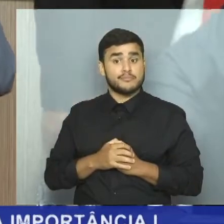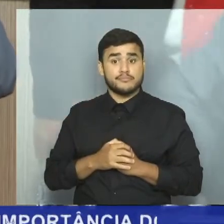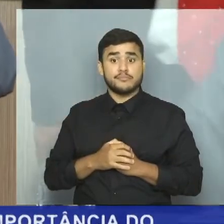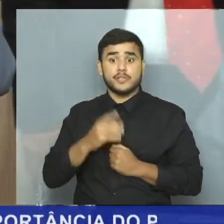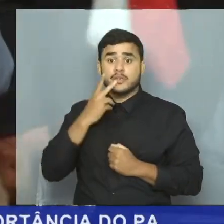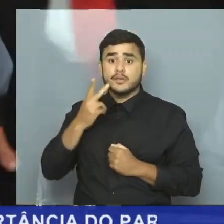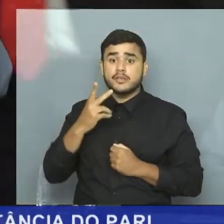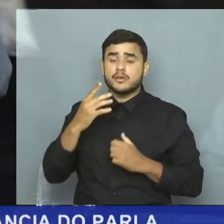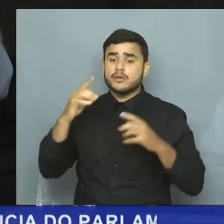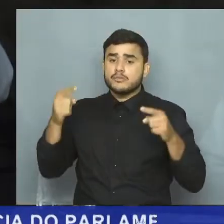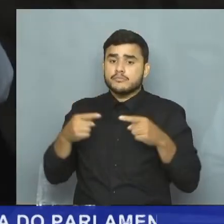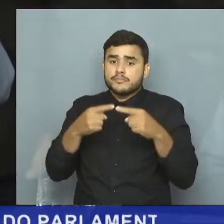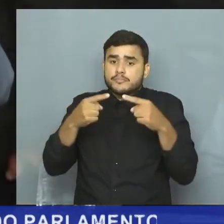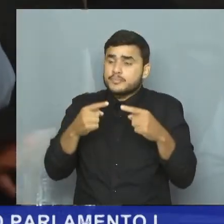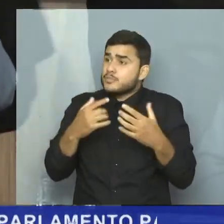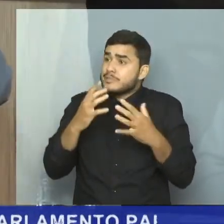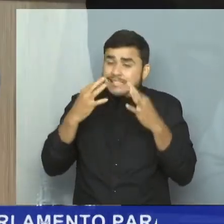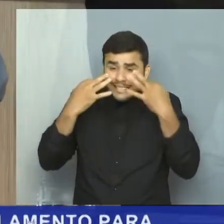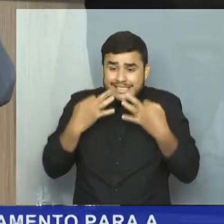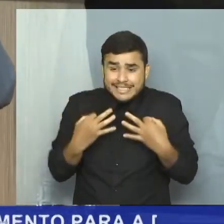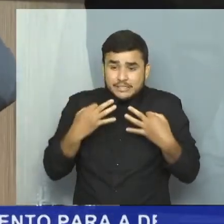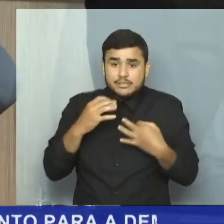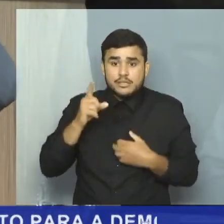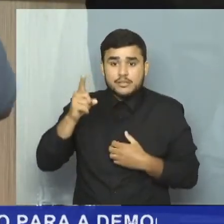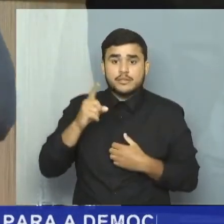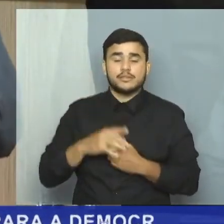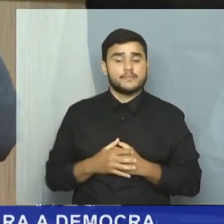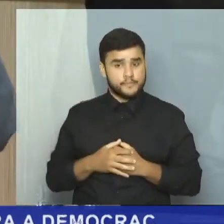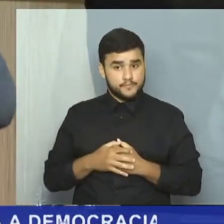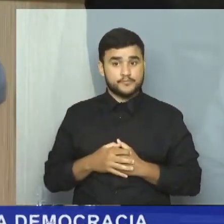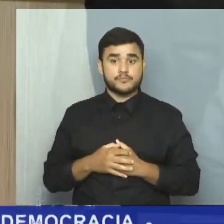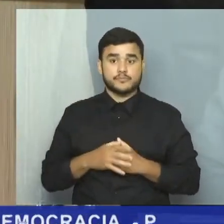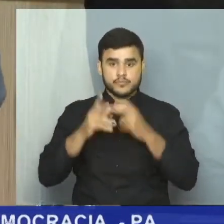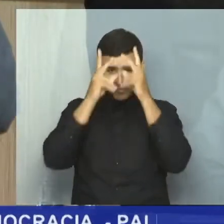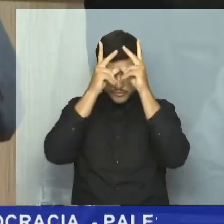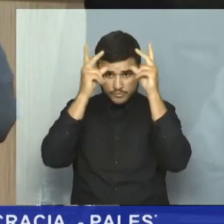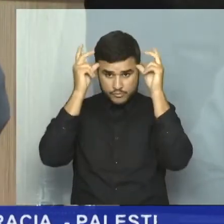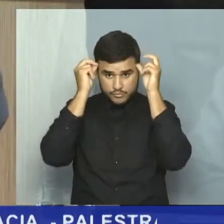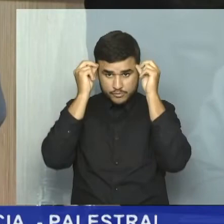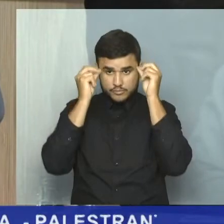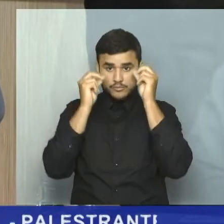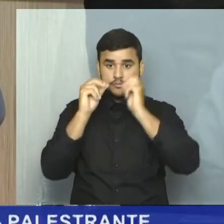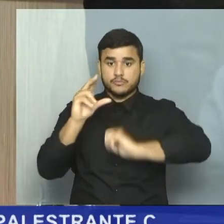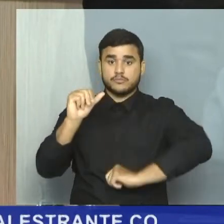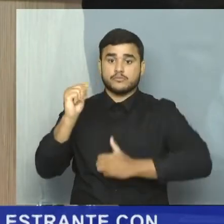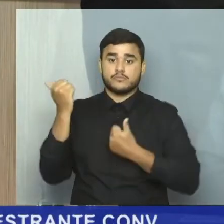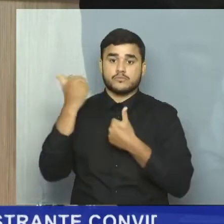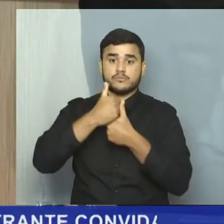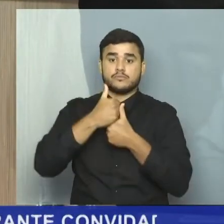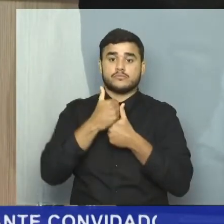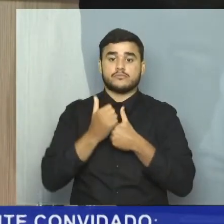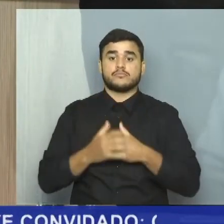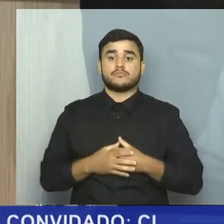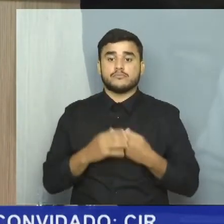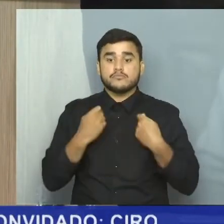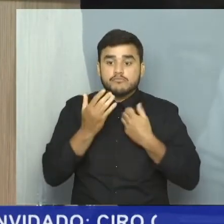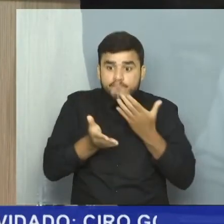erro próxima de 0. Por outro lado, o enfermeiro nunca será substituído, porque é uma